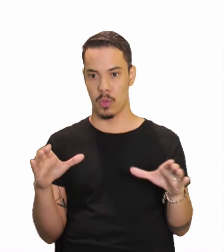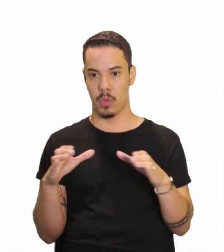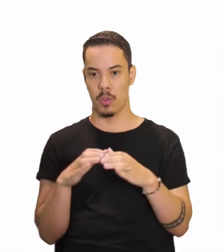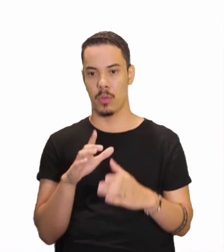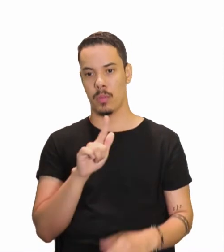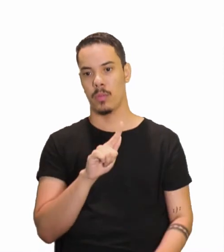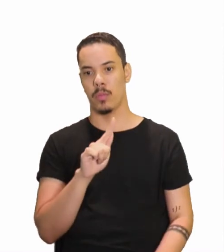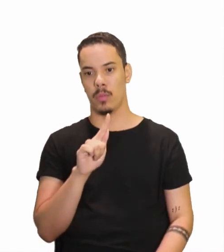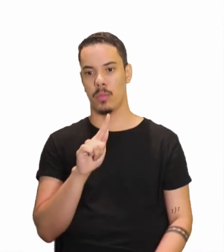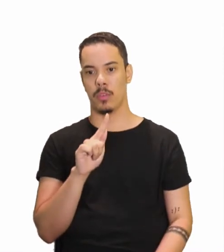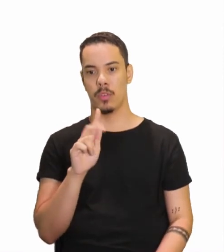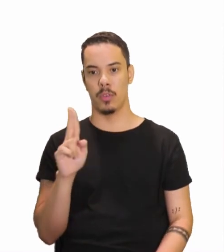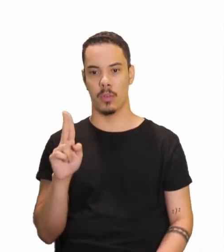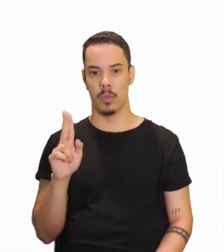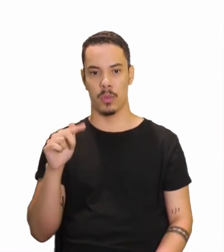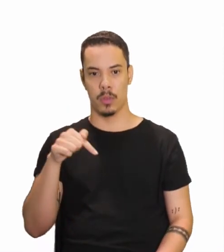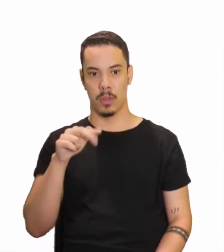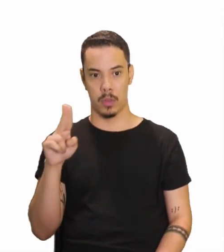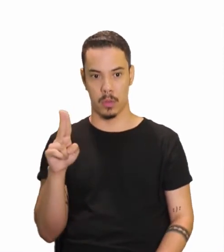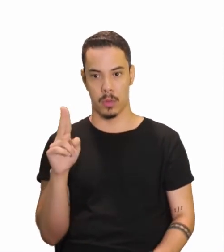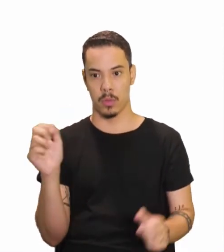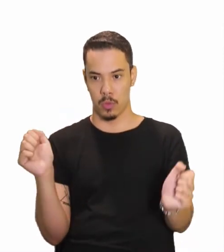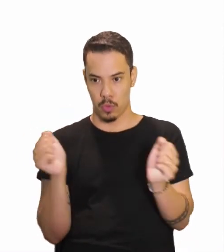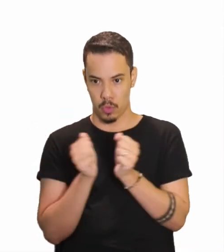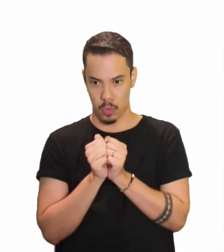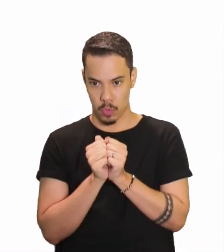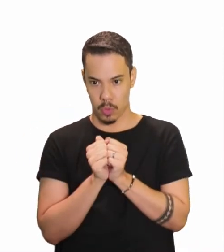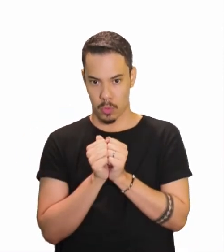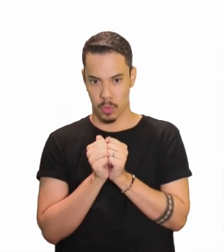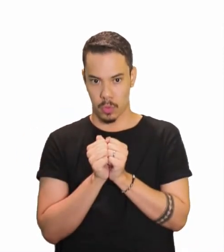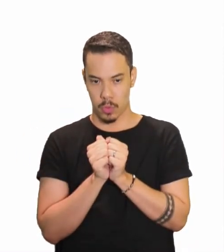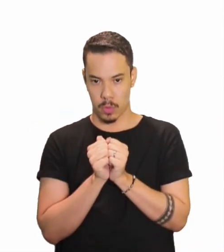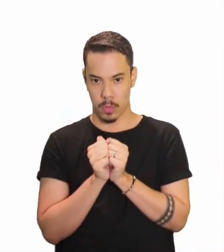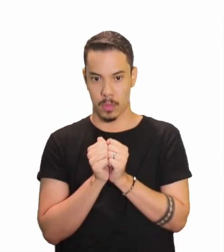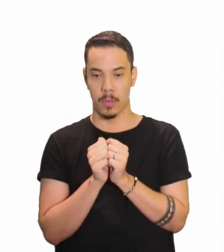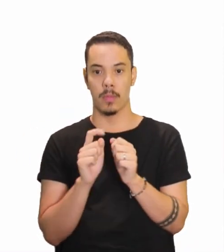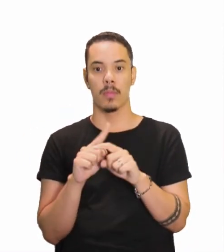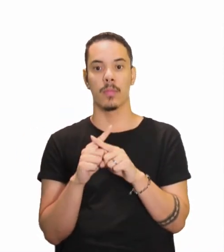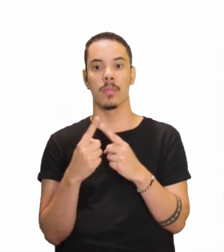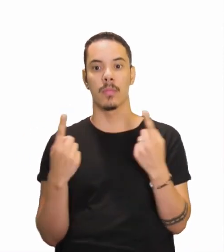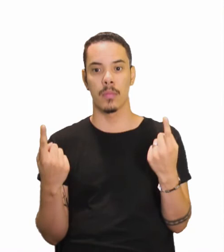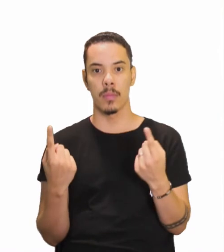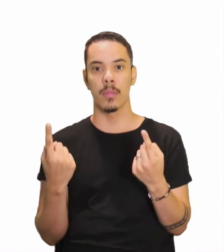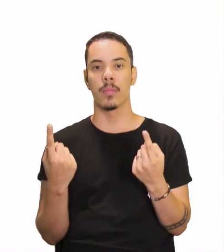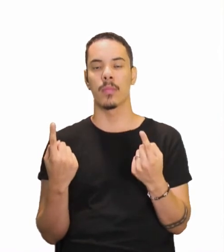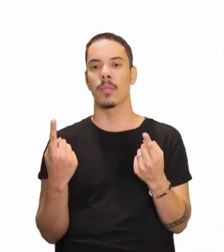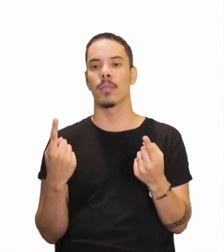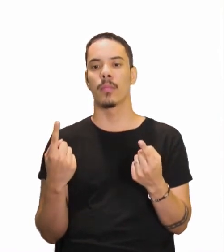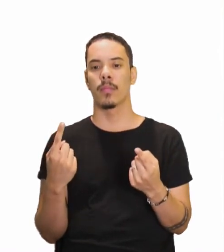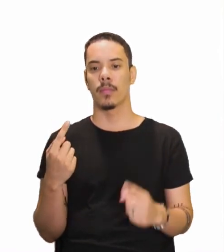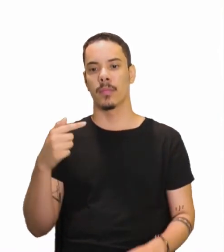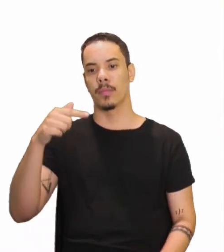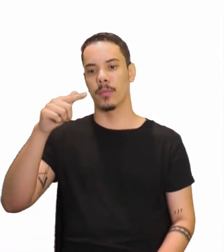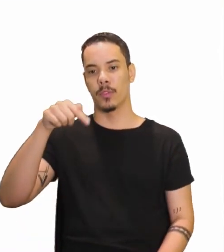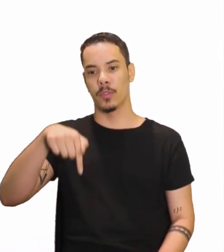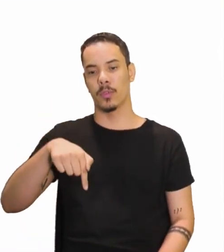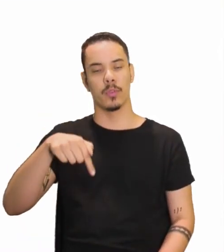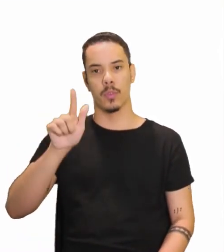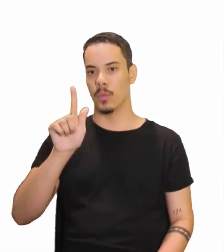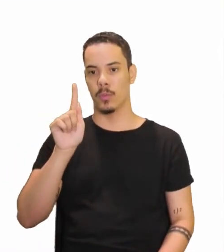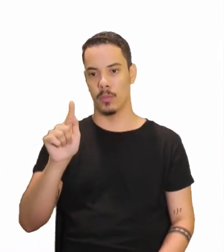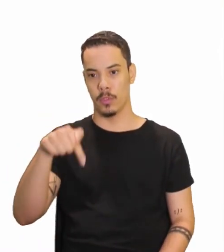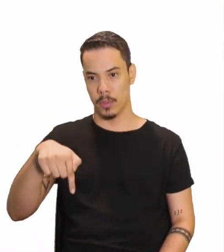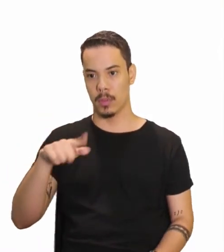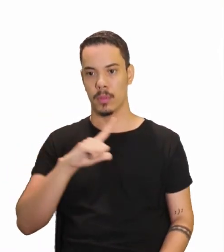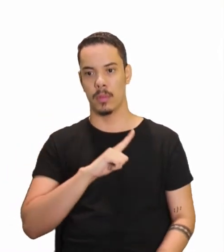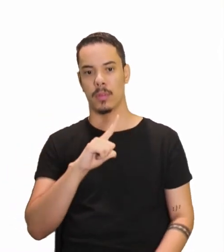GU e QU, quando traz o U pronunciado, não representam dígrafos. Pois, nesse caso, o G e o Q tem um som